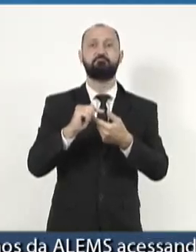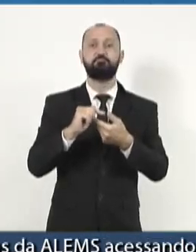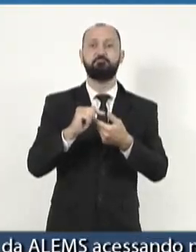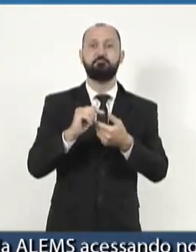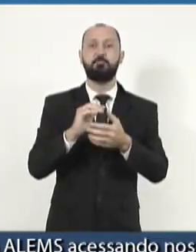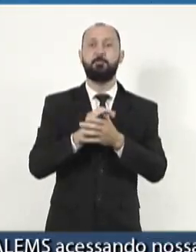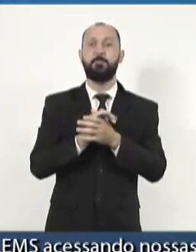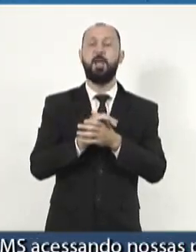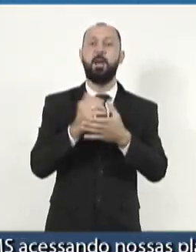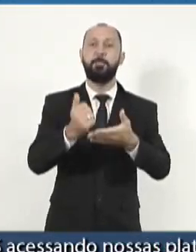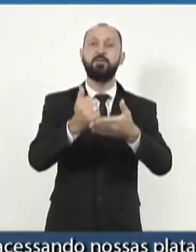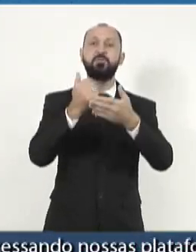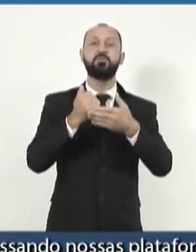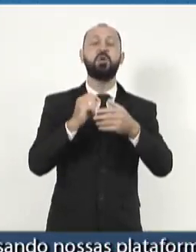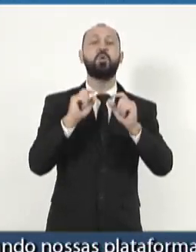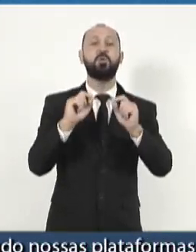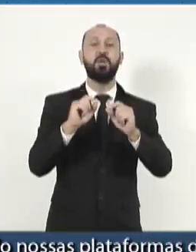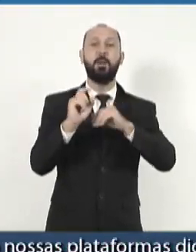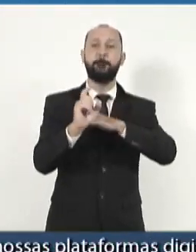justa a